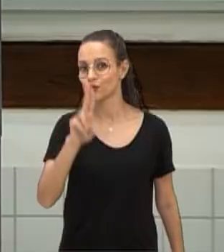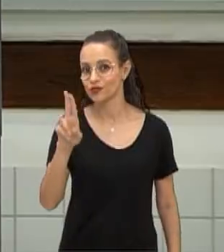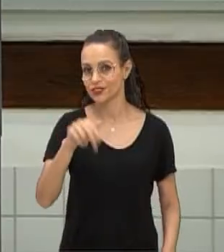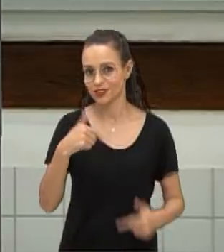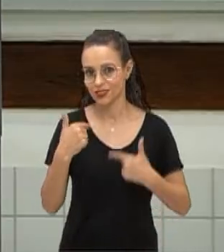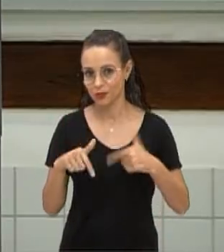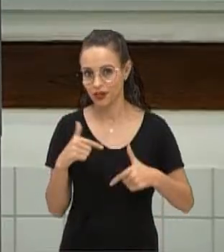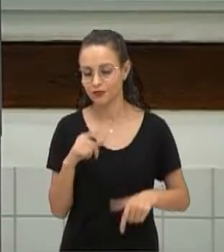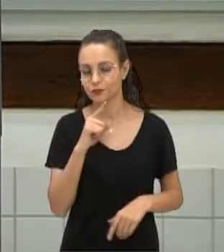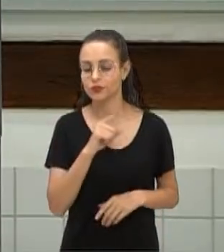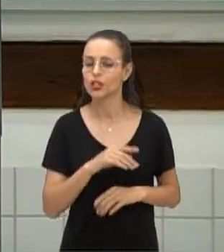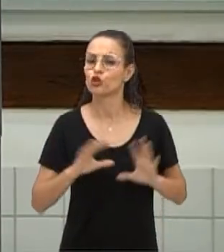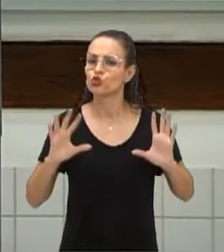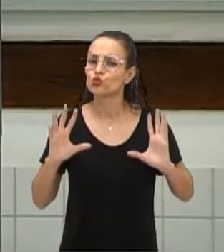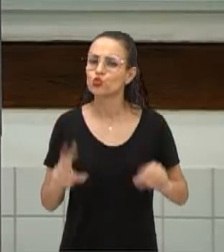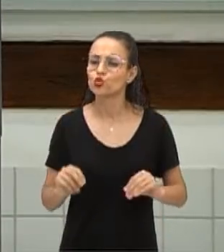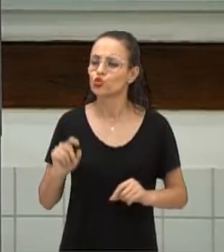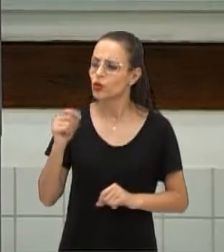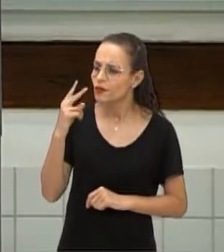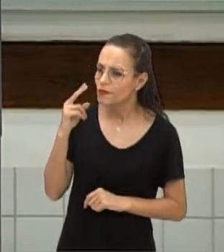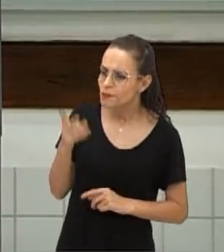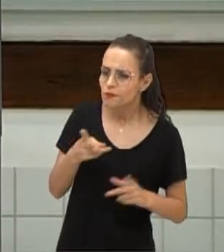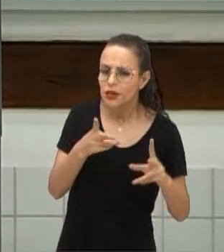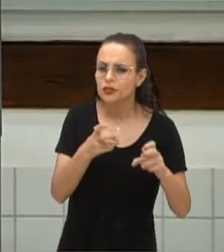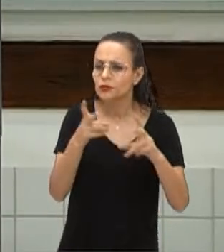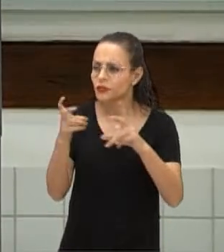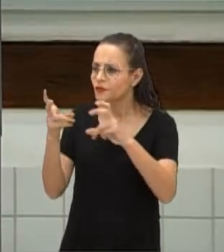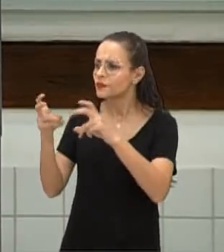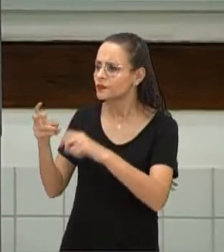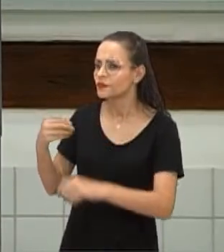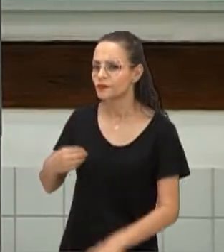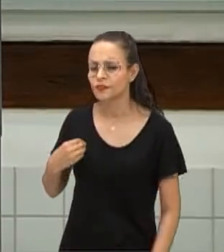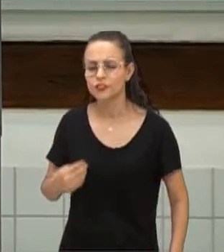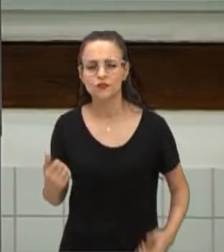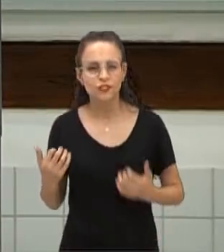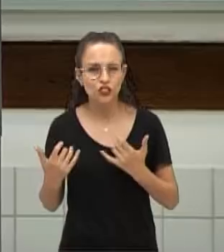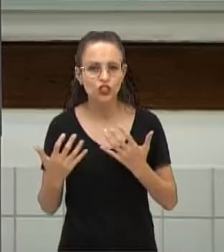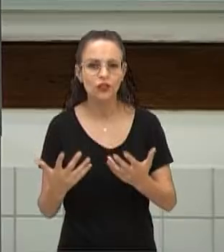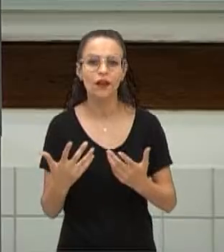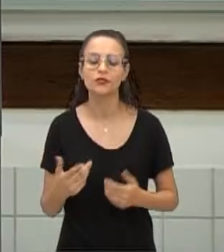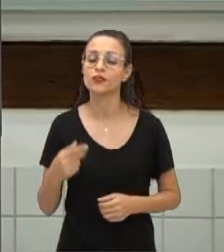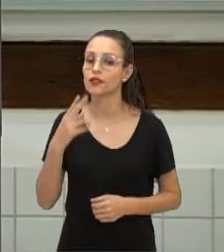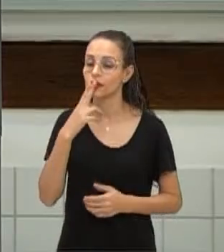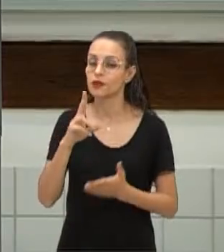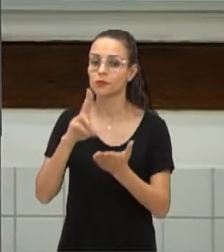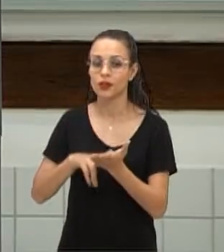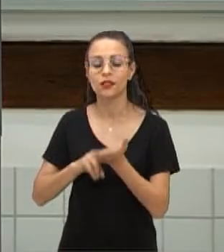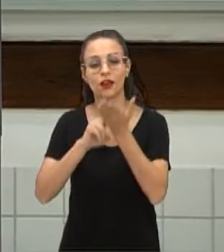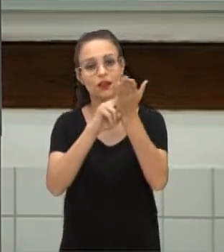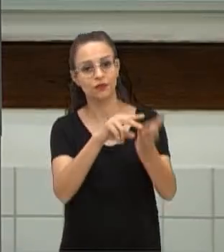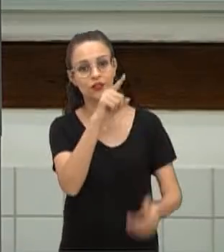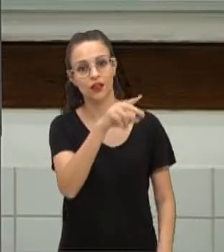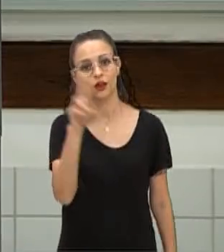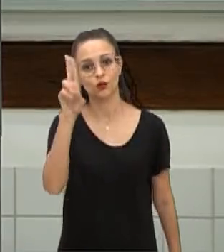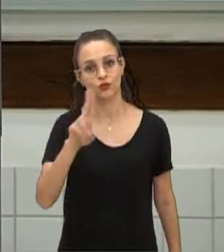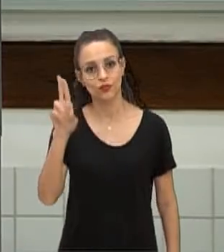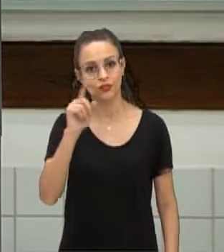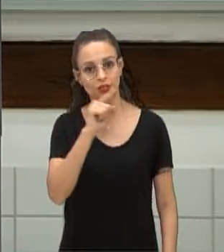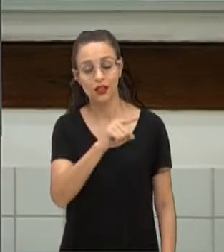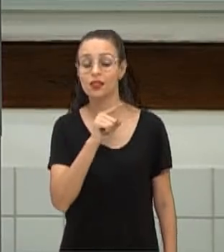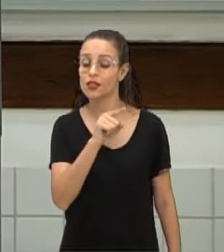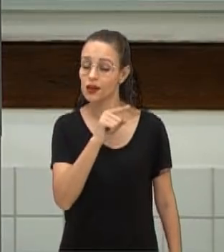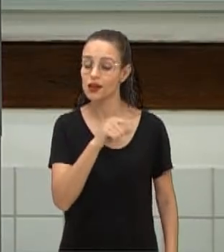trabalhava. Então, todos aqueles seres vivos que ele ia encontrando, os vegetais, ele mandava para a universidade para que